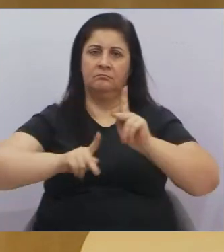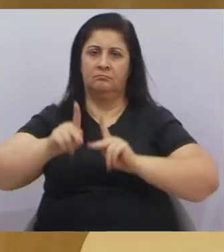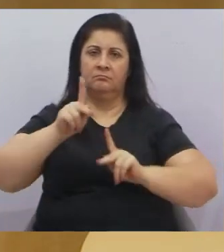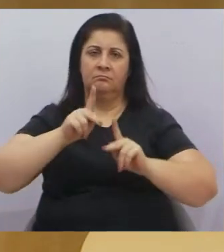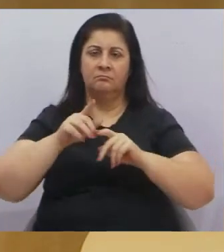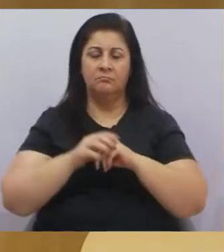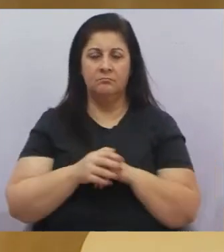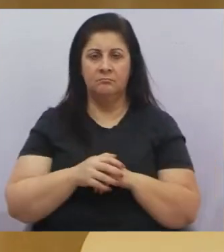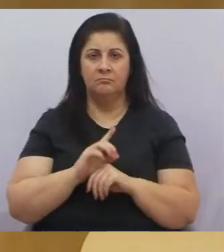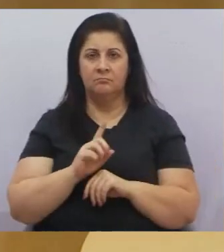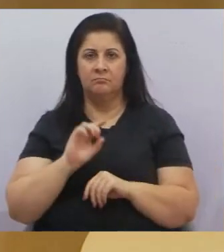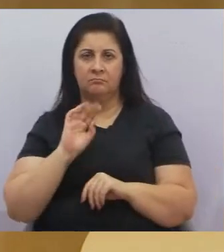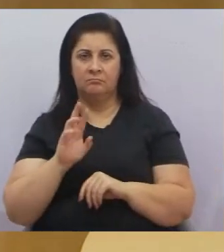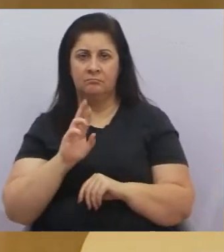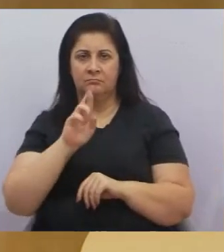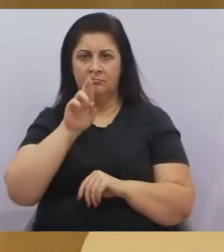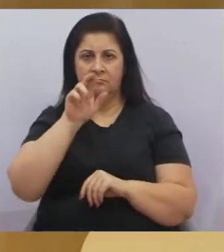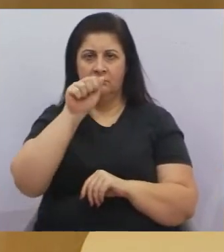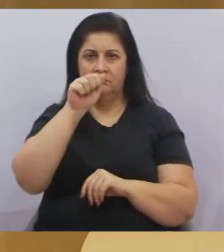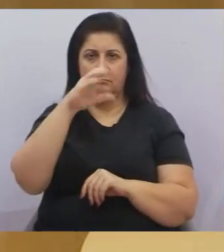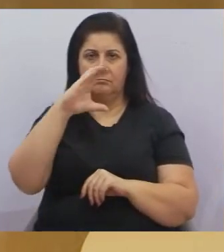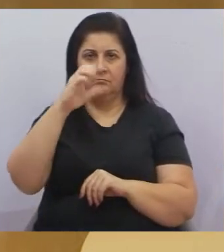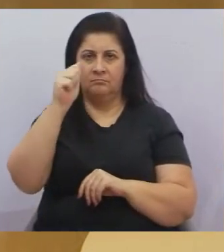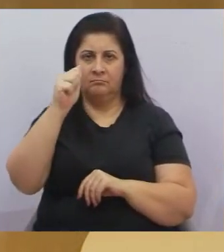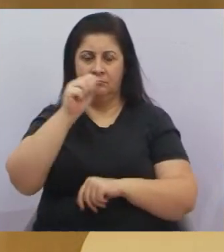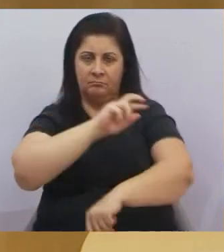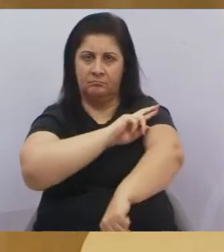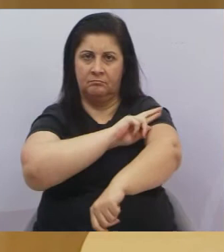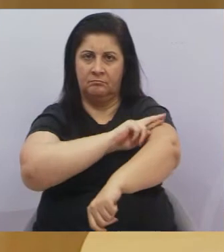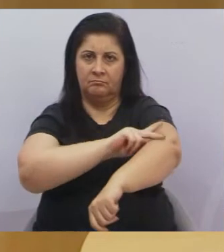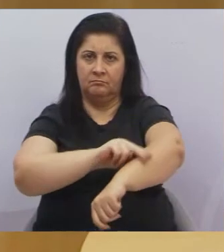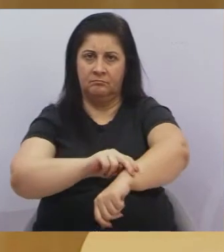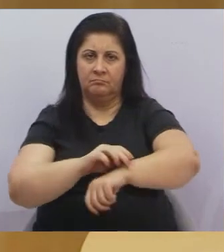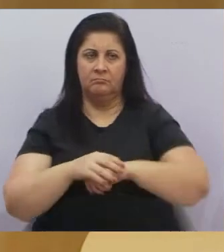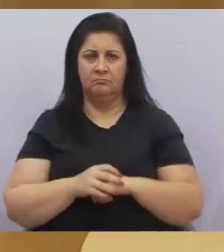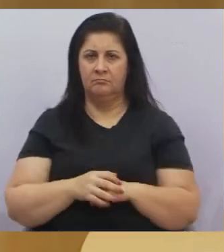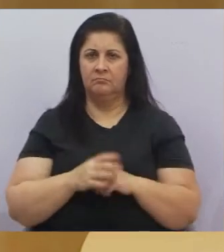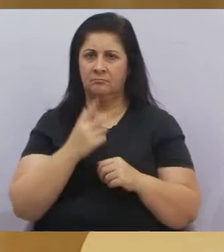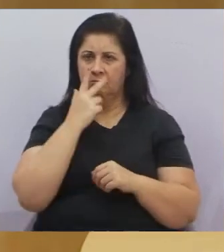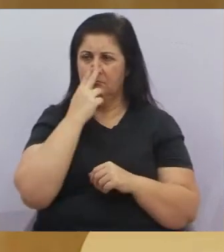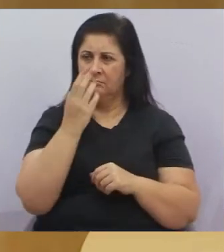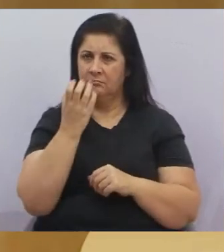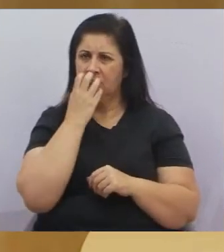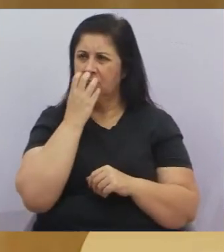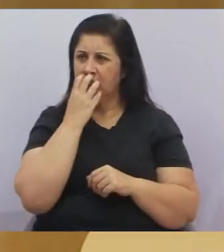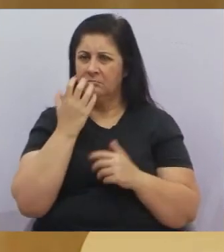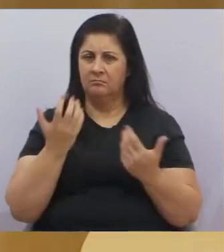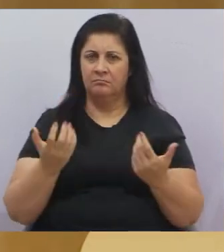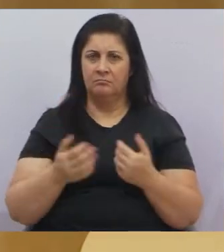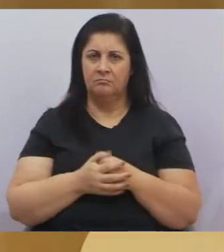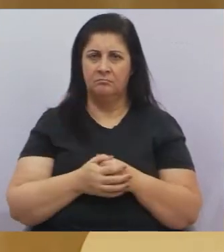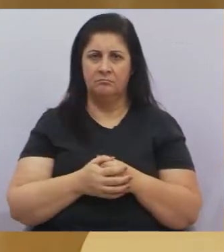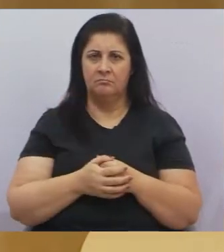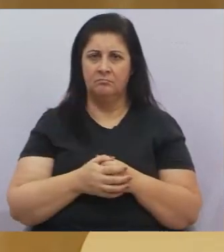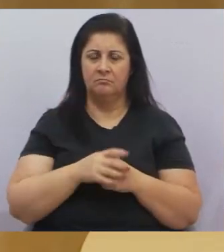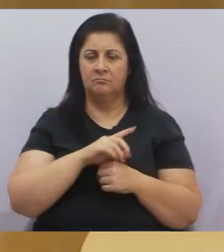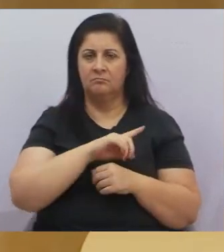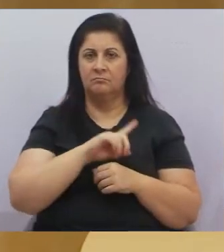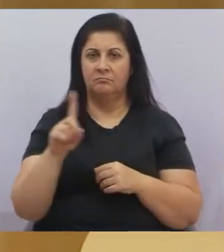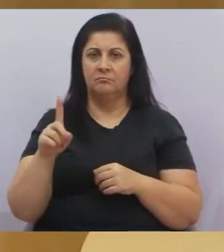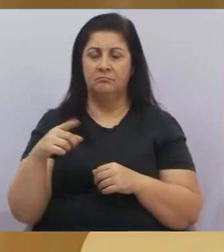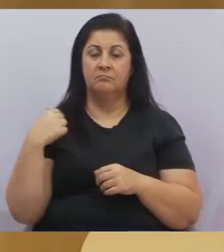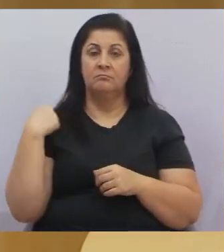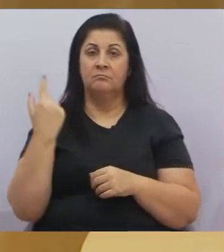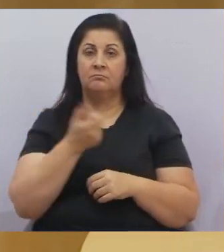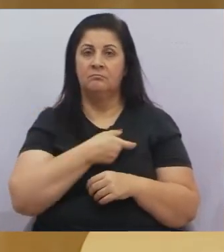pela, falar raça, a raça do cão, não, negativo. Nós somos